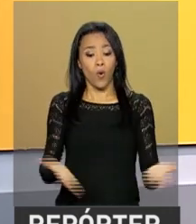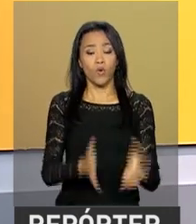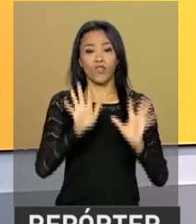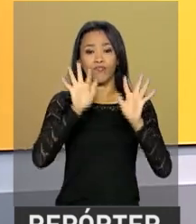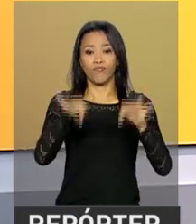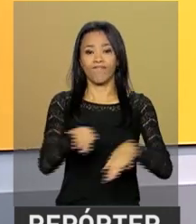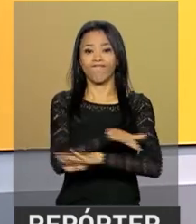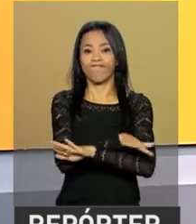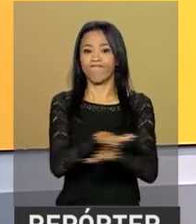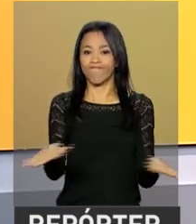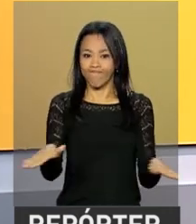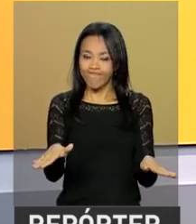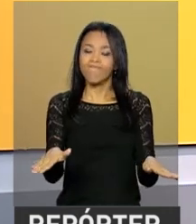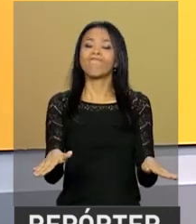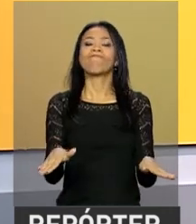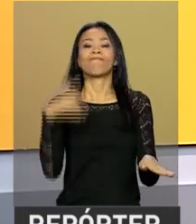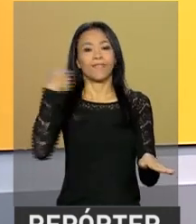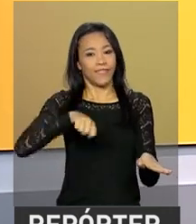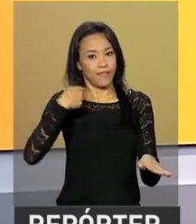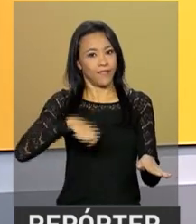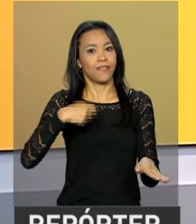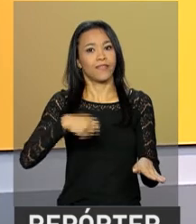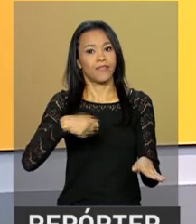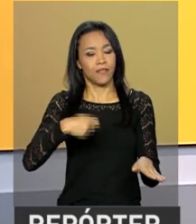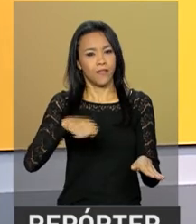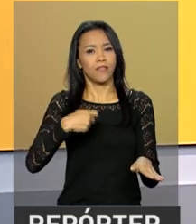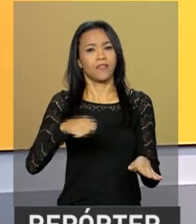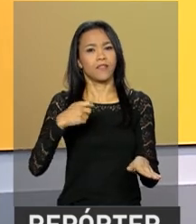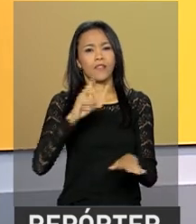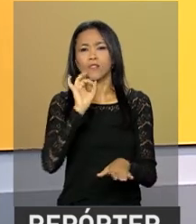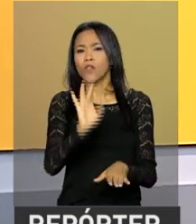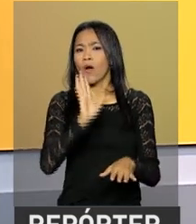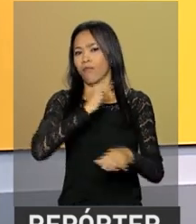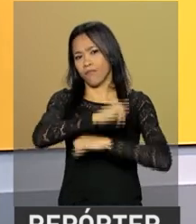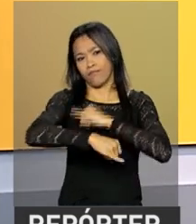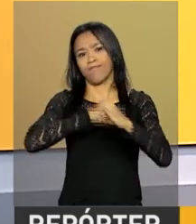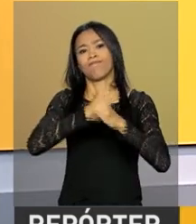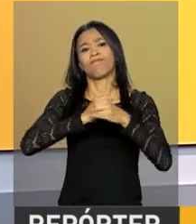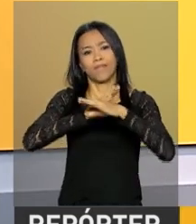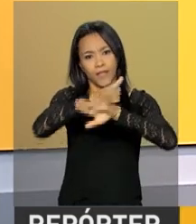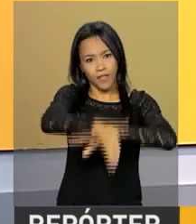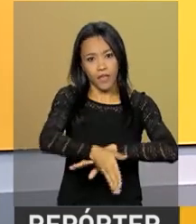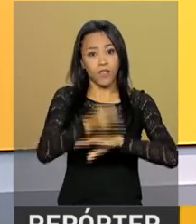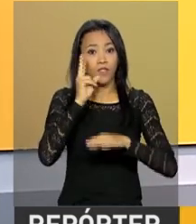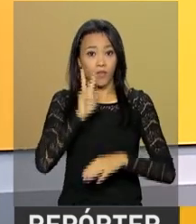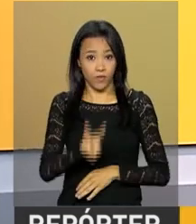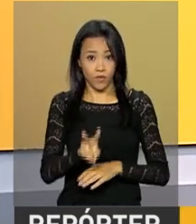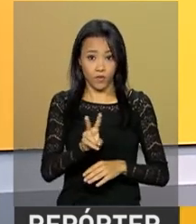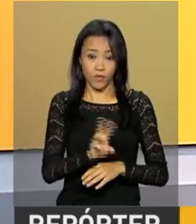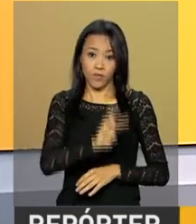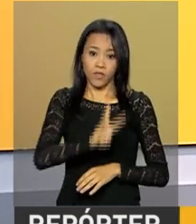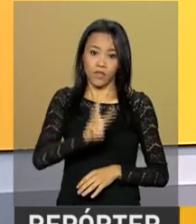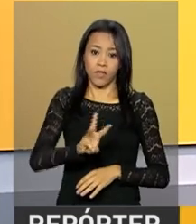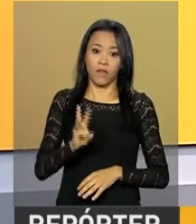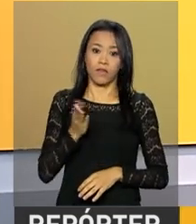hoje devem ser feitas elas devem ser feitas exclusivamente pela internet no site